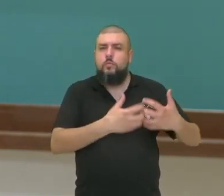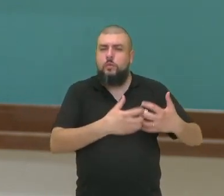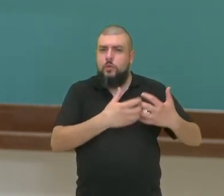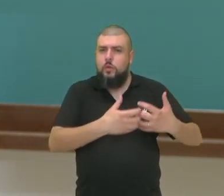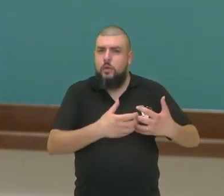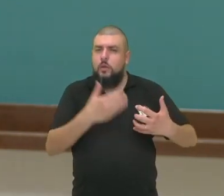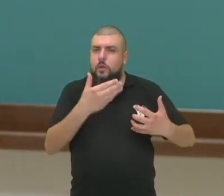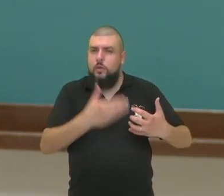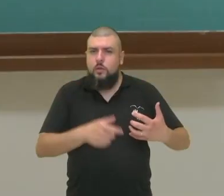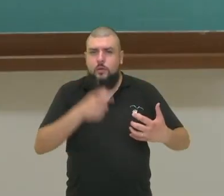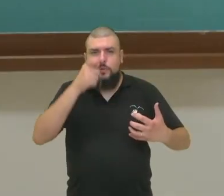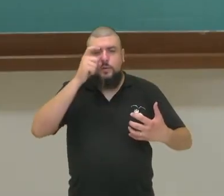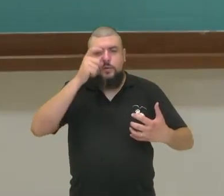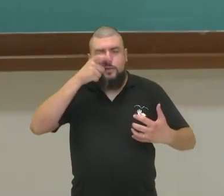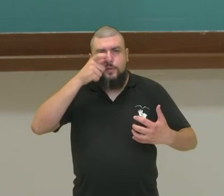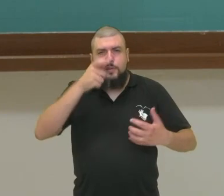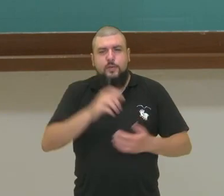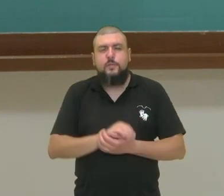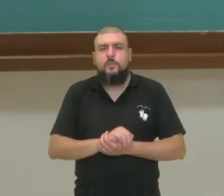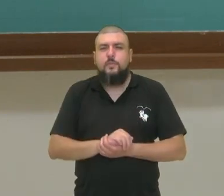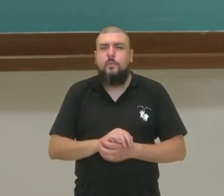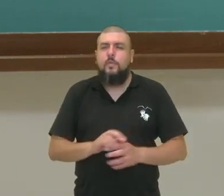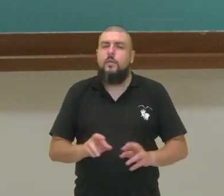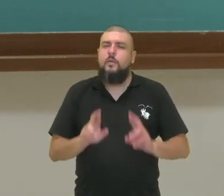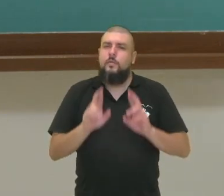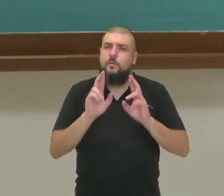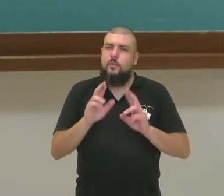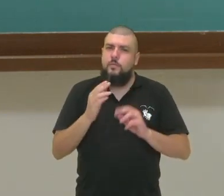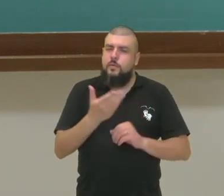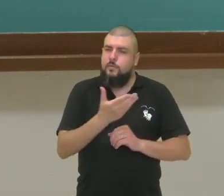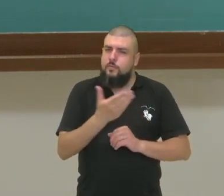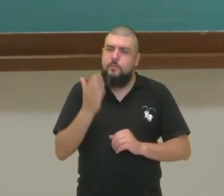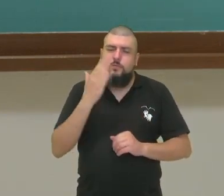René Descartes. É isso, galera. Espero que vocês tenham